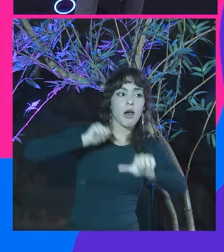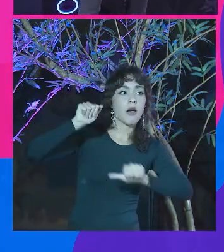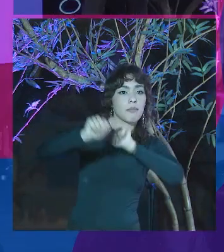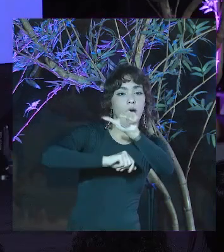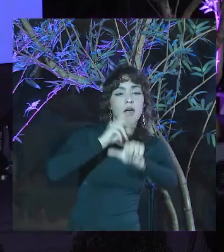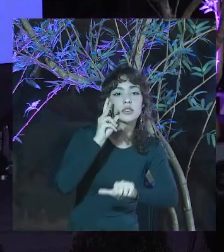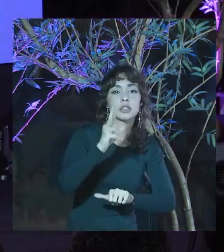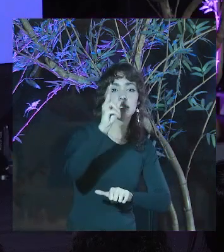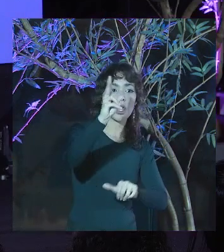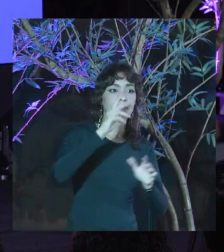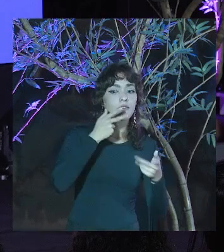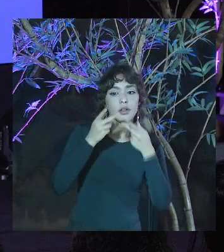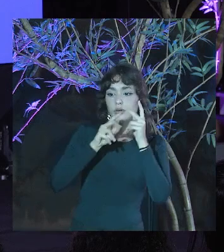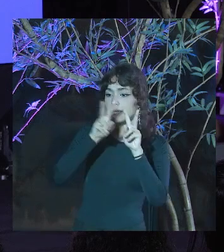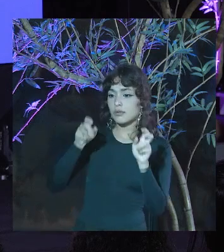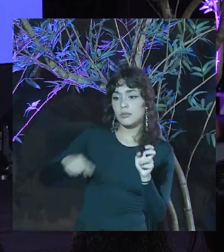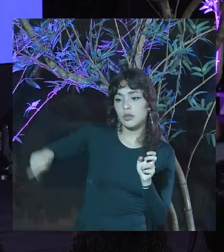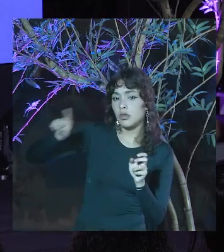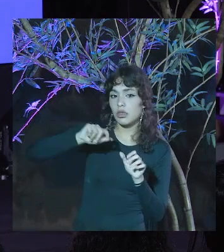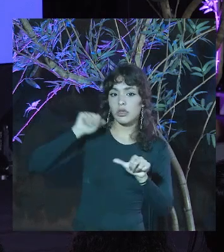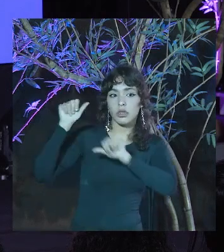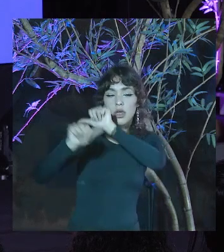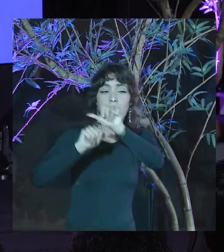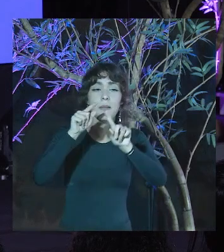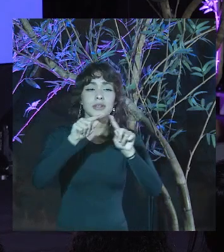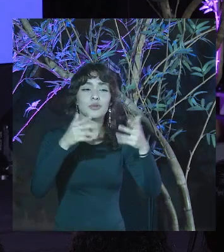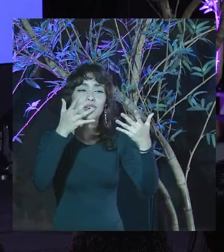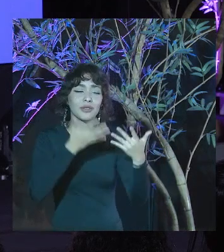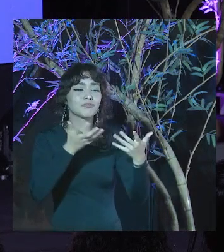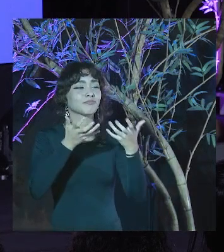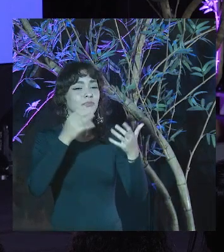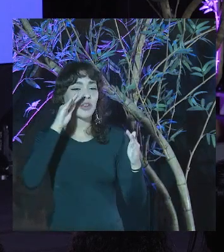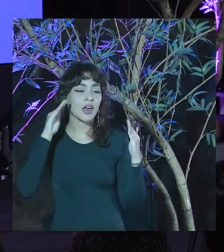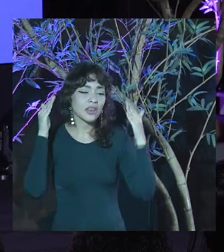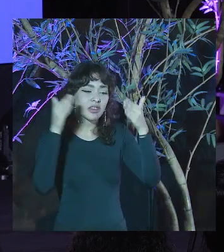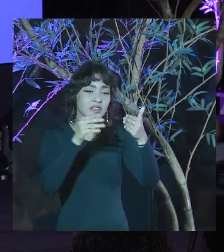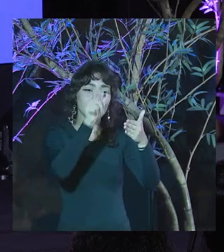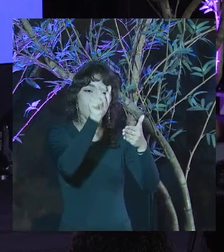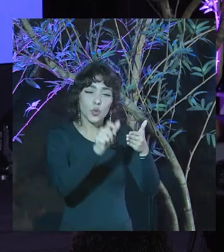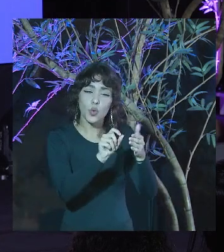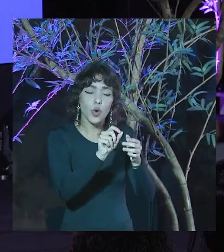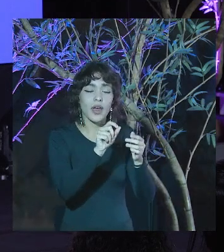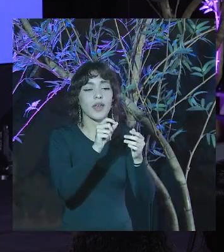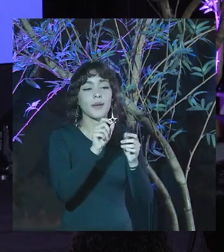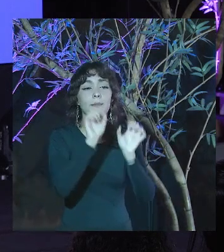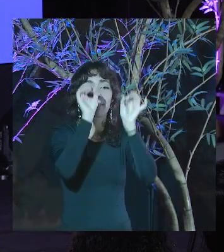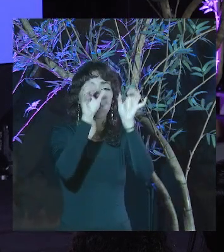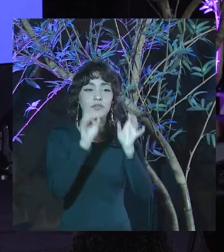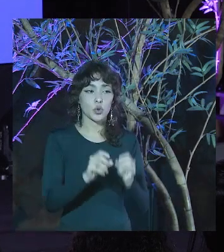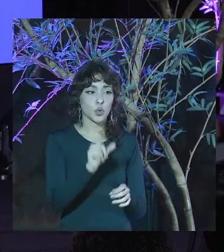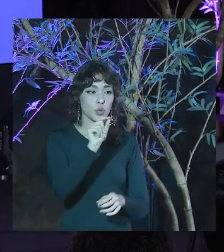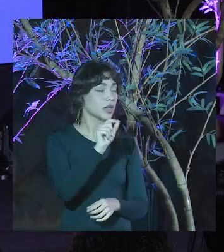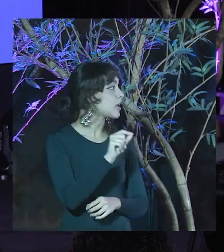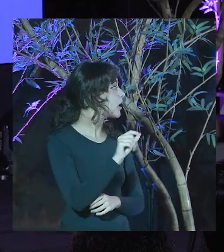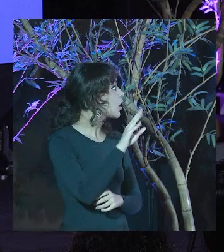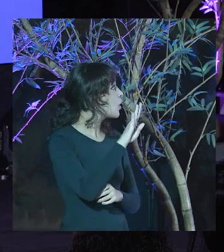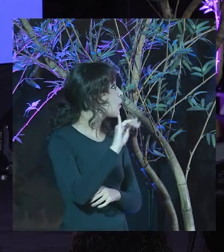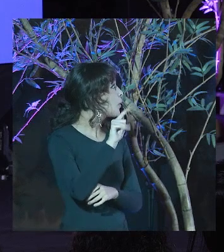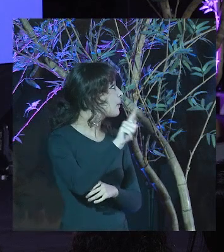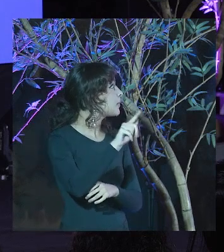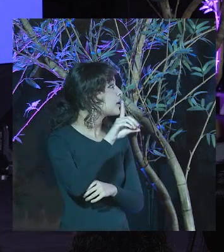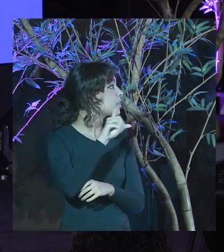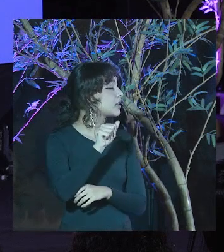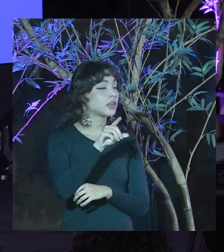isso, mas eu quero dar destaque para um ponto nessa evolução da conversa, tá? Quando veio o tal do Big Data, a internet das